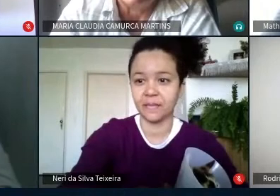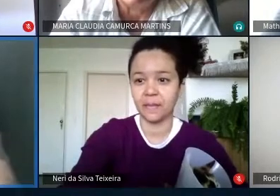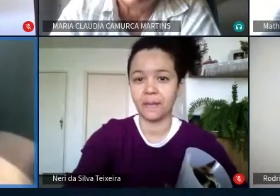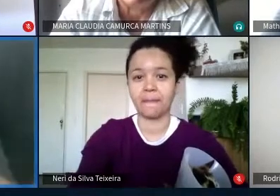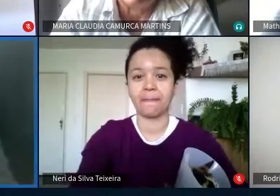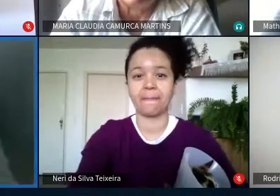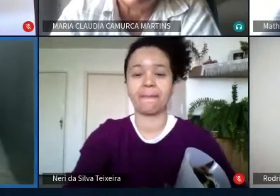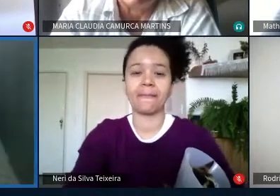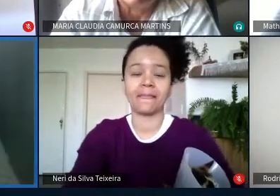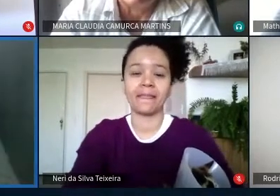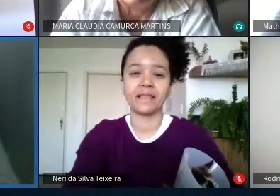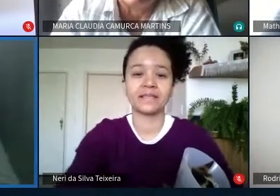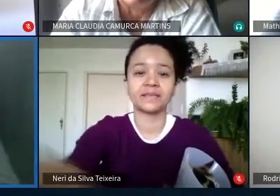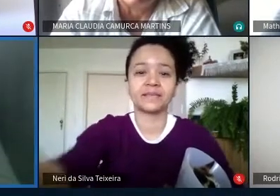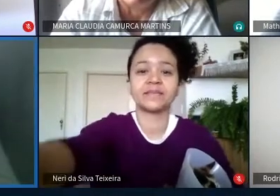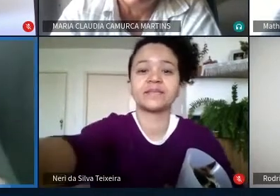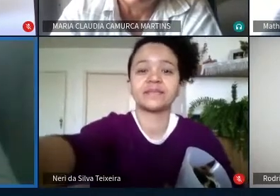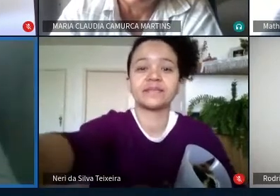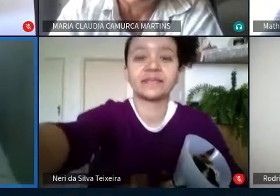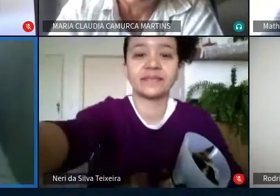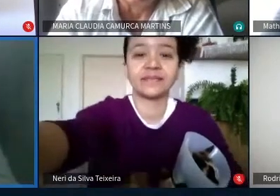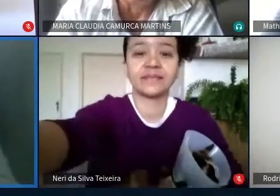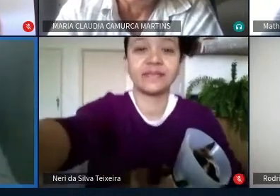por duas revisões, isso tá? Isso que é linda, e ainda passou por